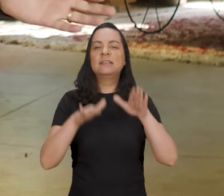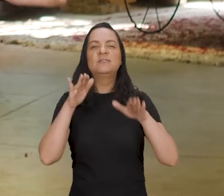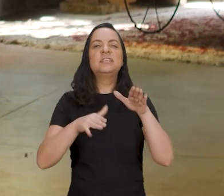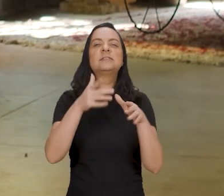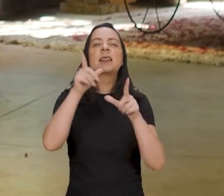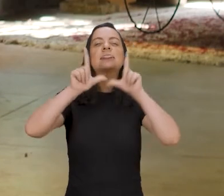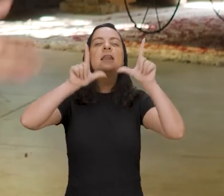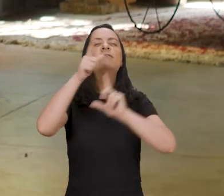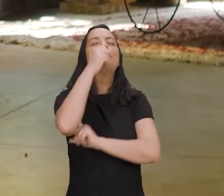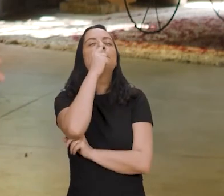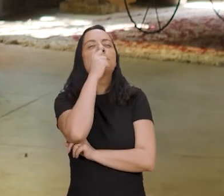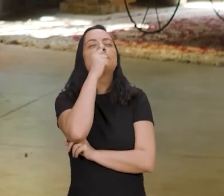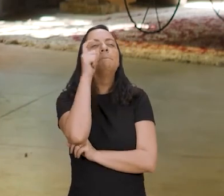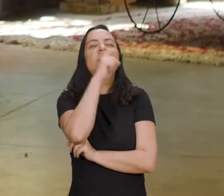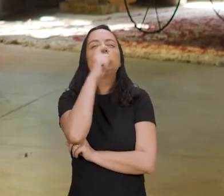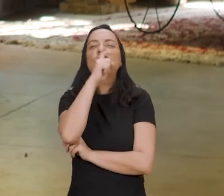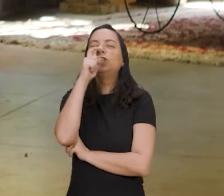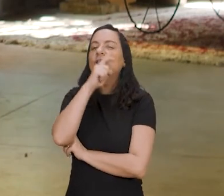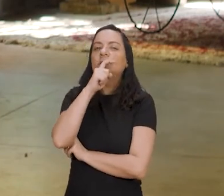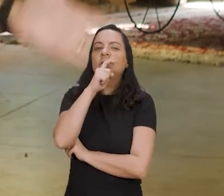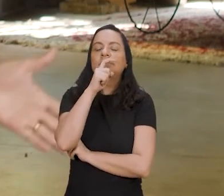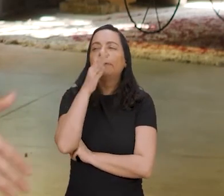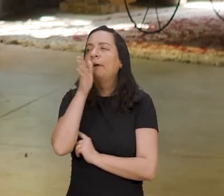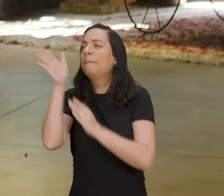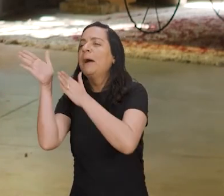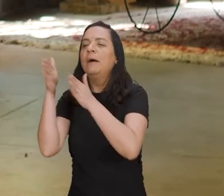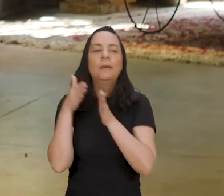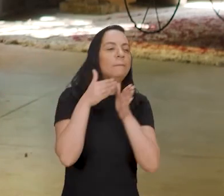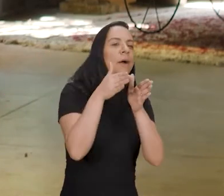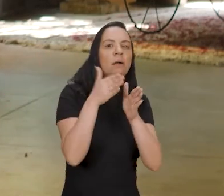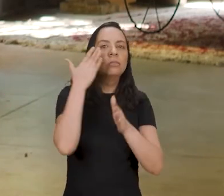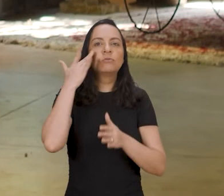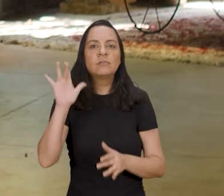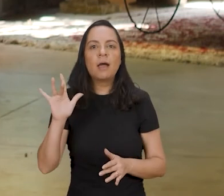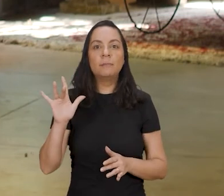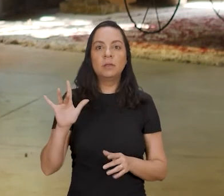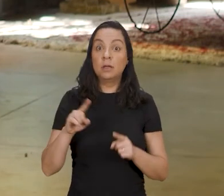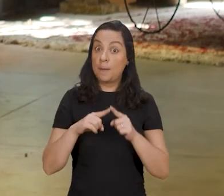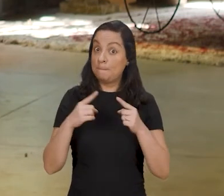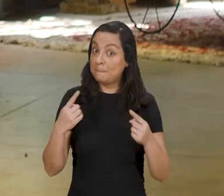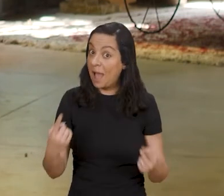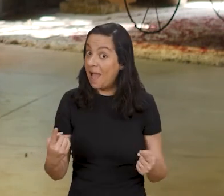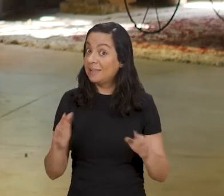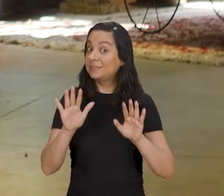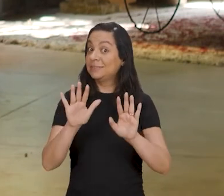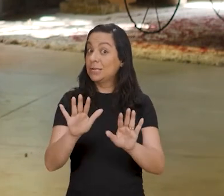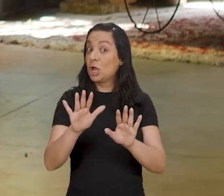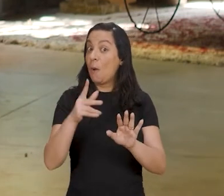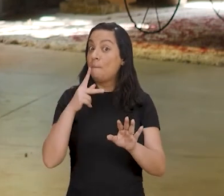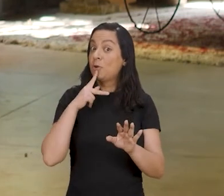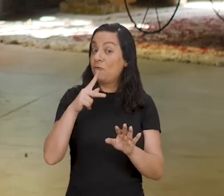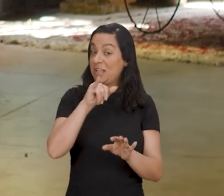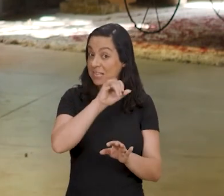sabe para onde caminhar, sabe? Quando nós olhamos para os fatores externos, mas assim como o profeta está